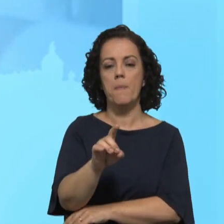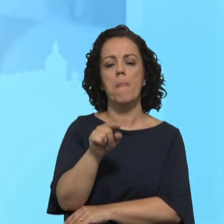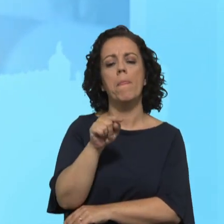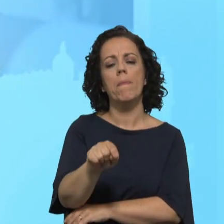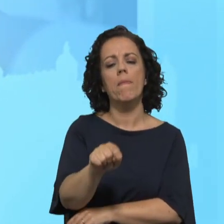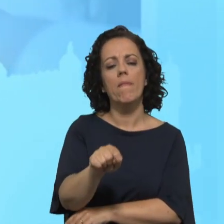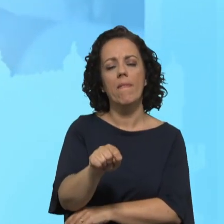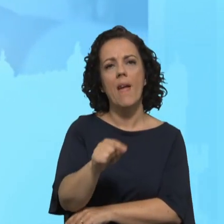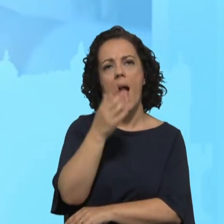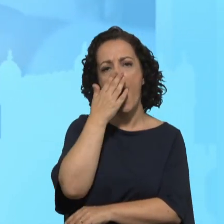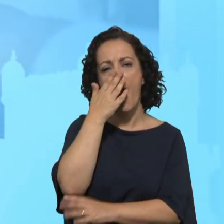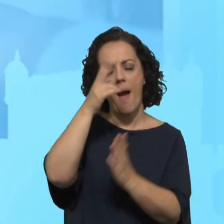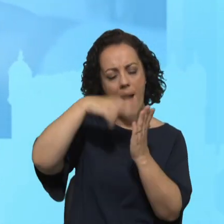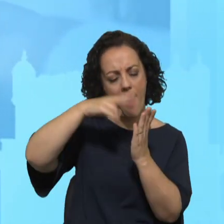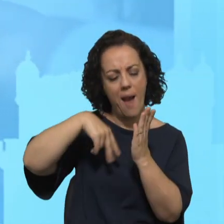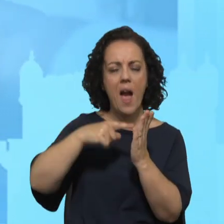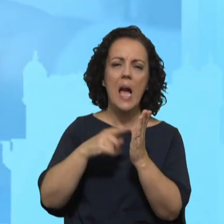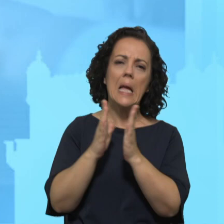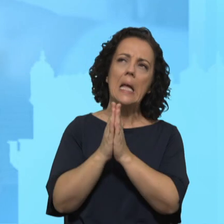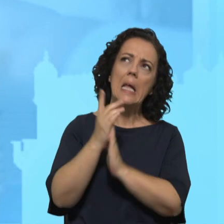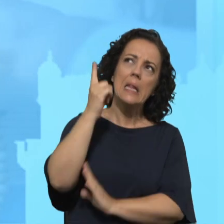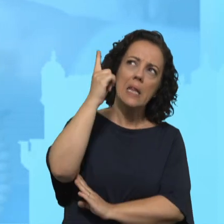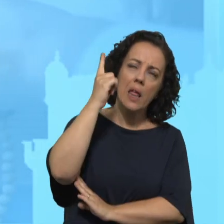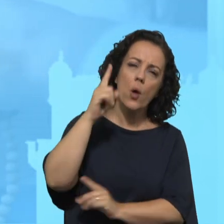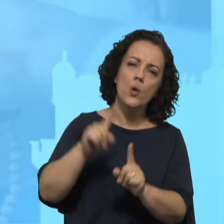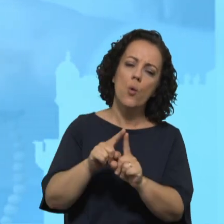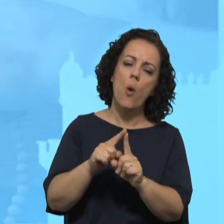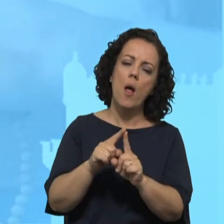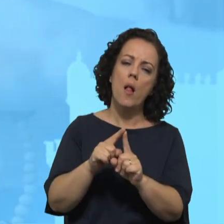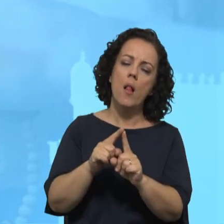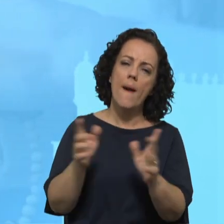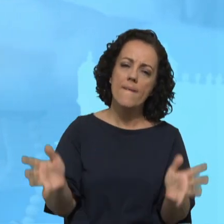um Deus, digamos, a colocar a Igreja no seu caminho já